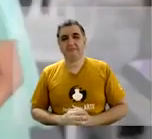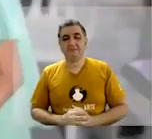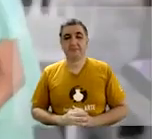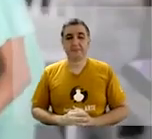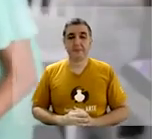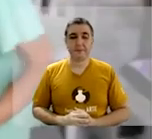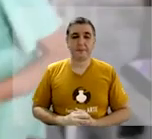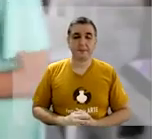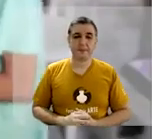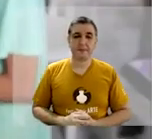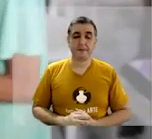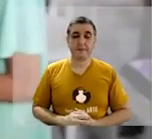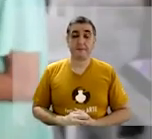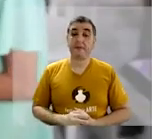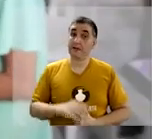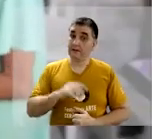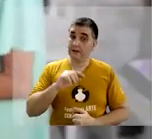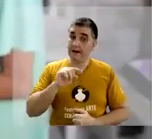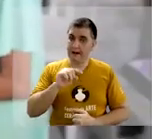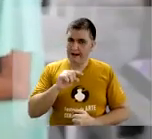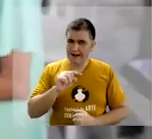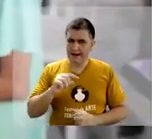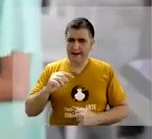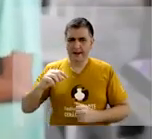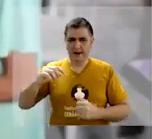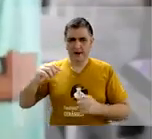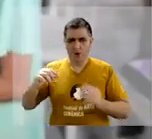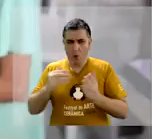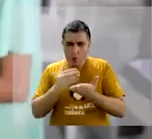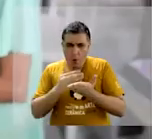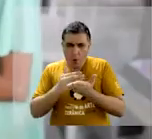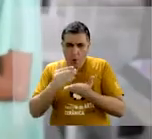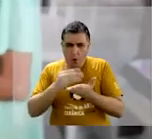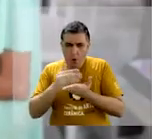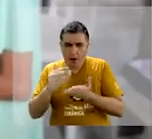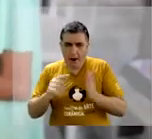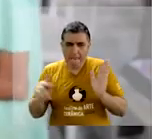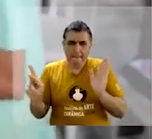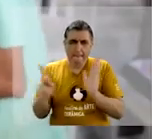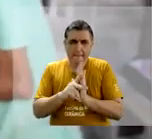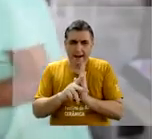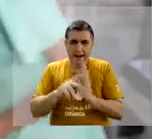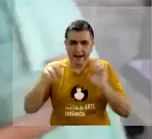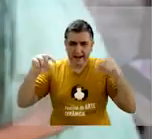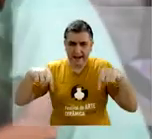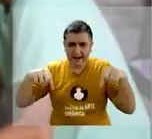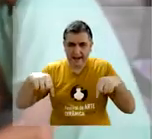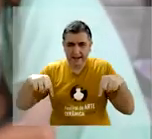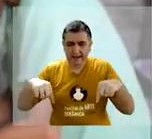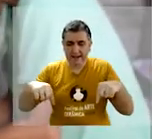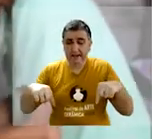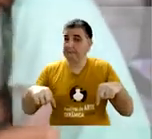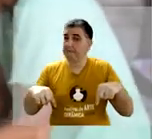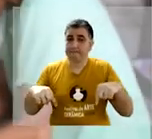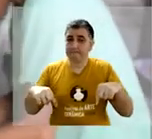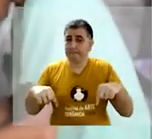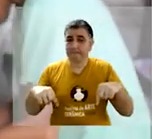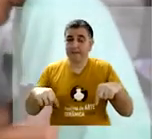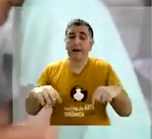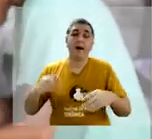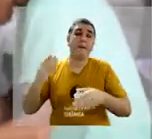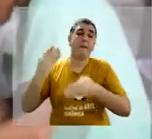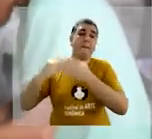Esse processo também não é daqui não. Ele criaram, ele pegou essa força toda, porque a gente só fazia